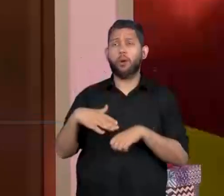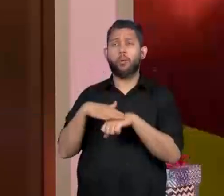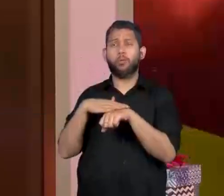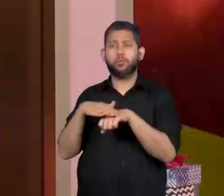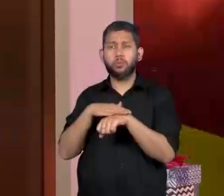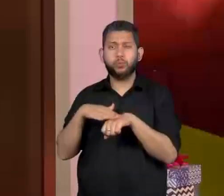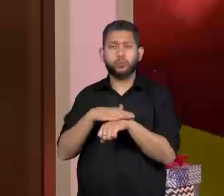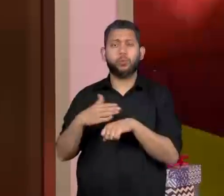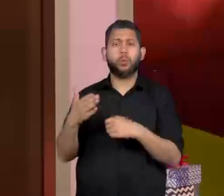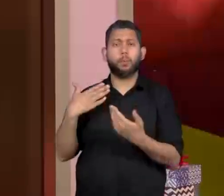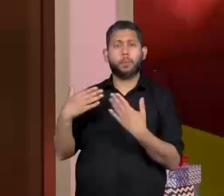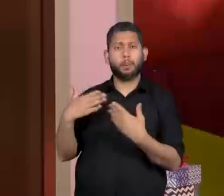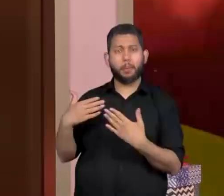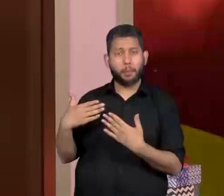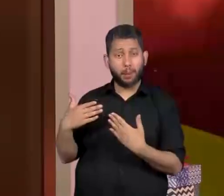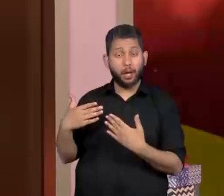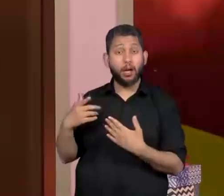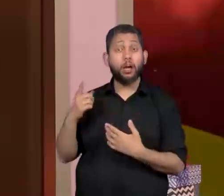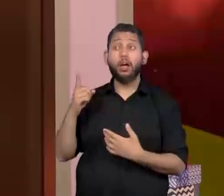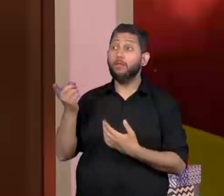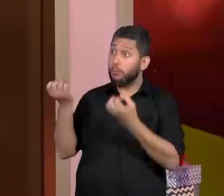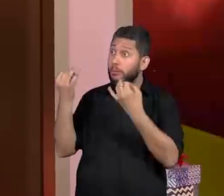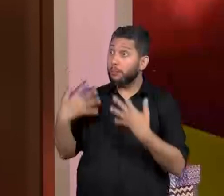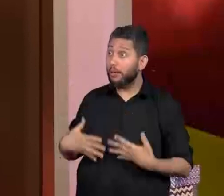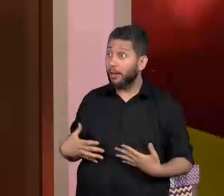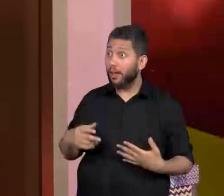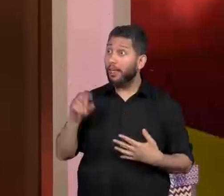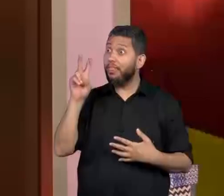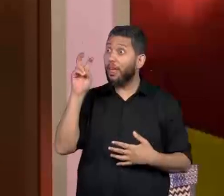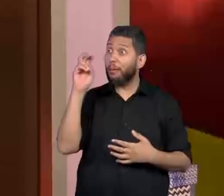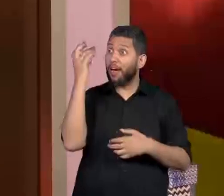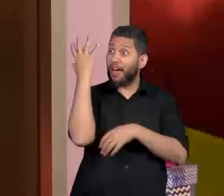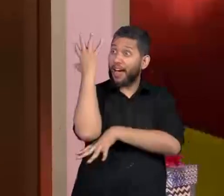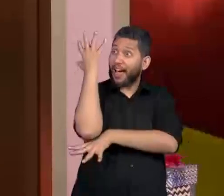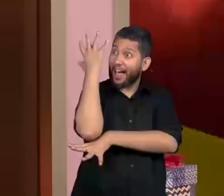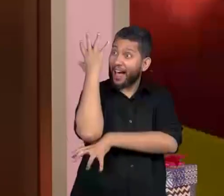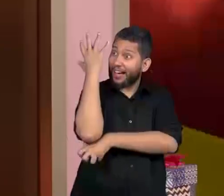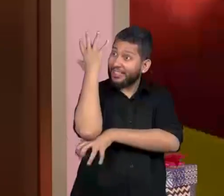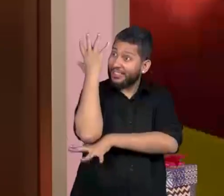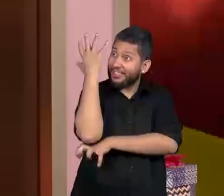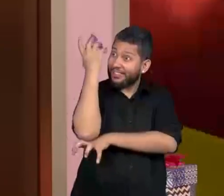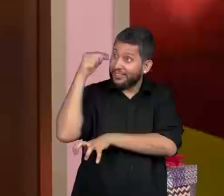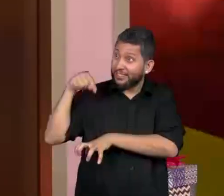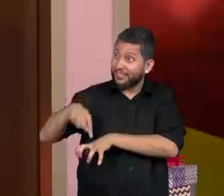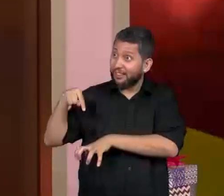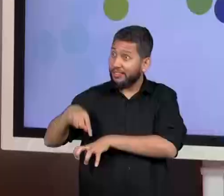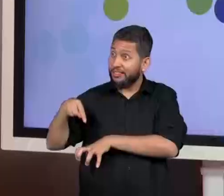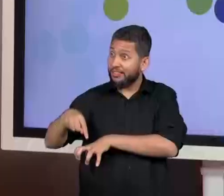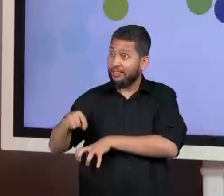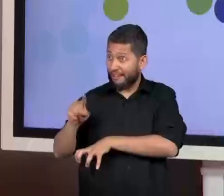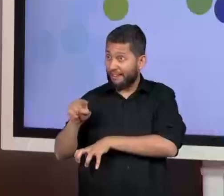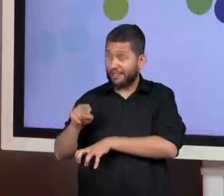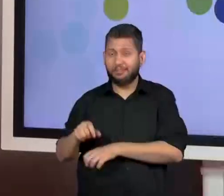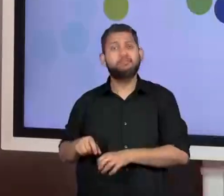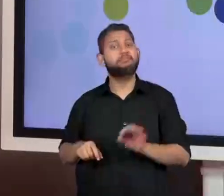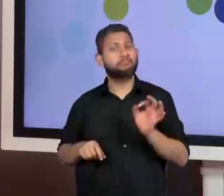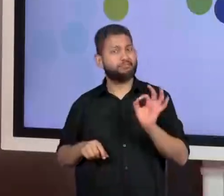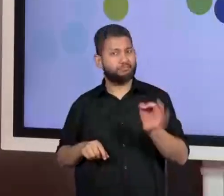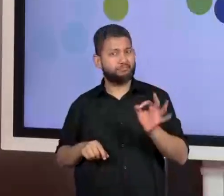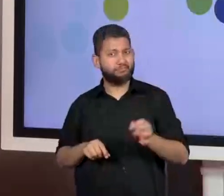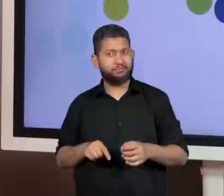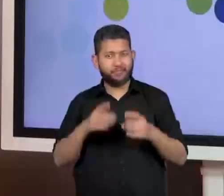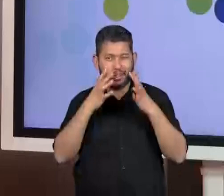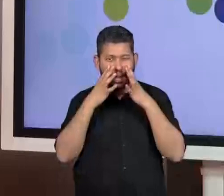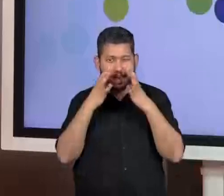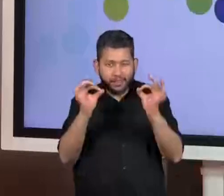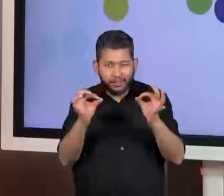conversando com a Pro, Geno, a gente vai falar um pouquinho sobre raízes, né, Geno? Isso mesmo, Pro. Então, fiquem ligadinhos aí,